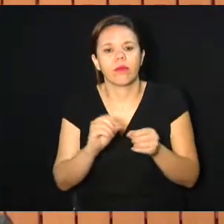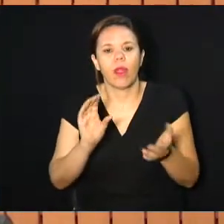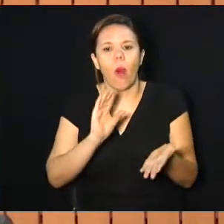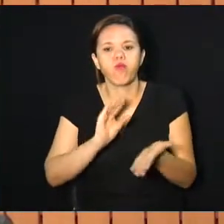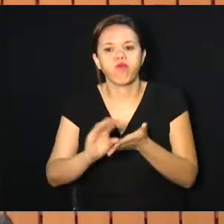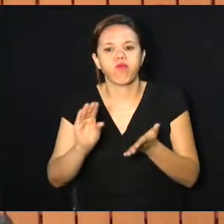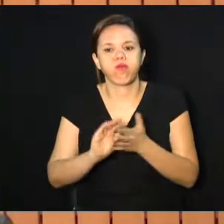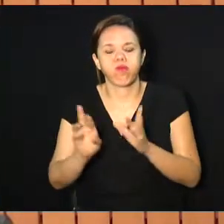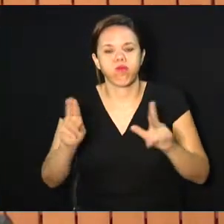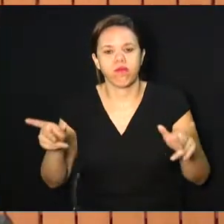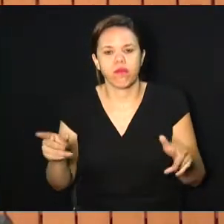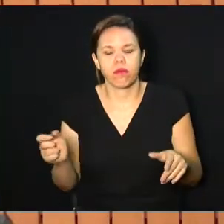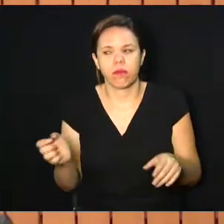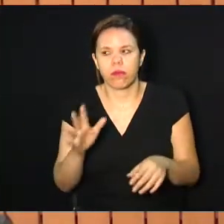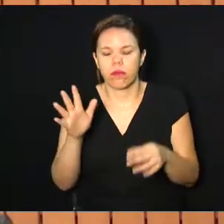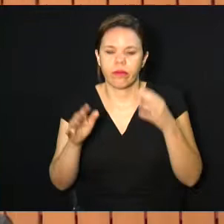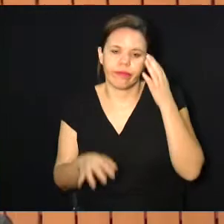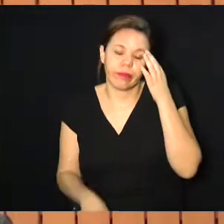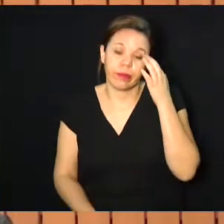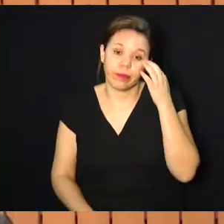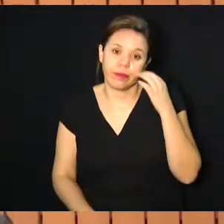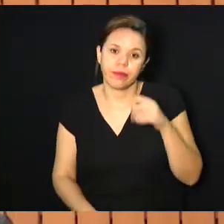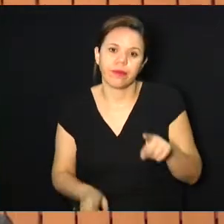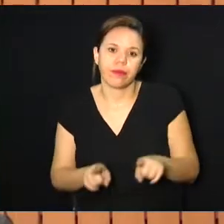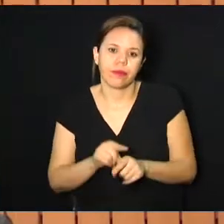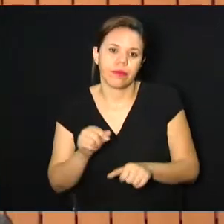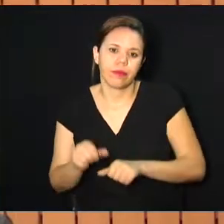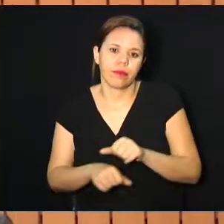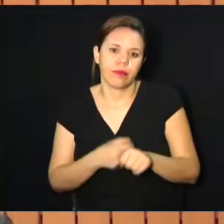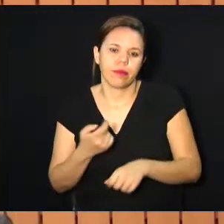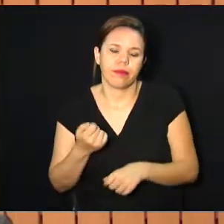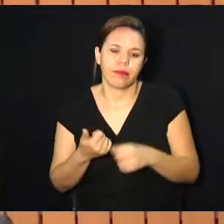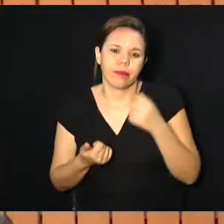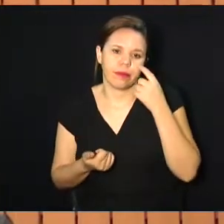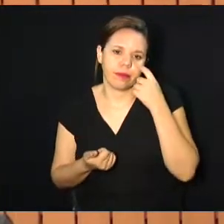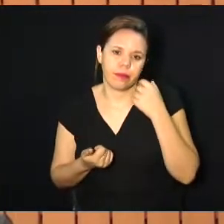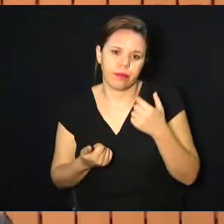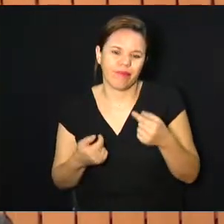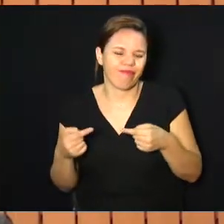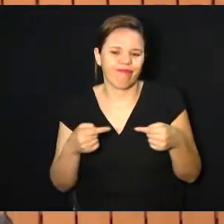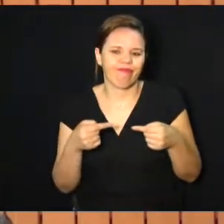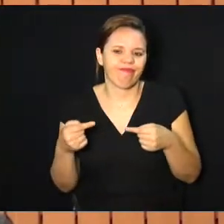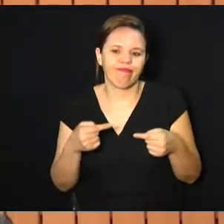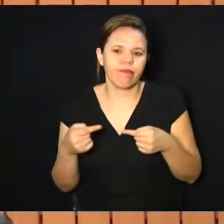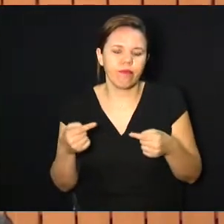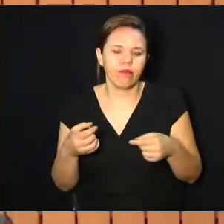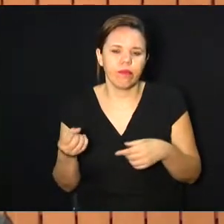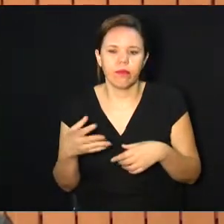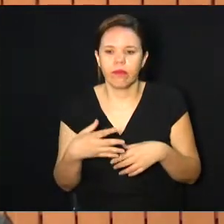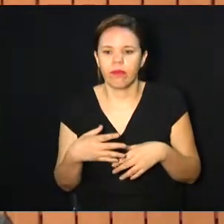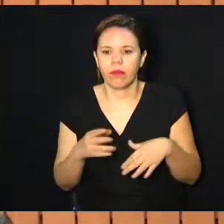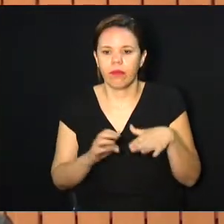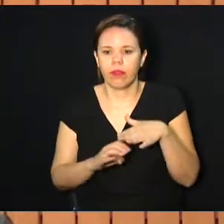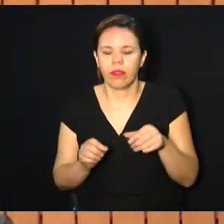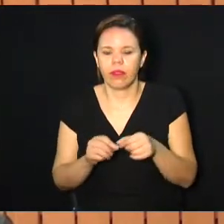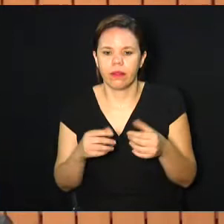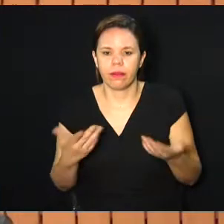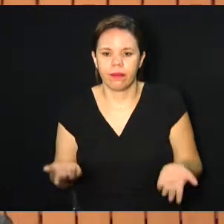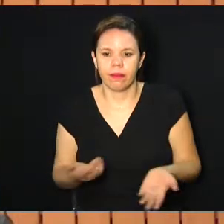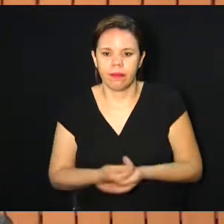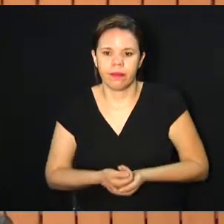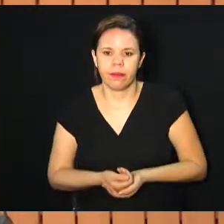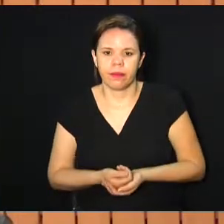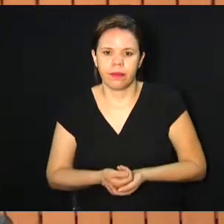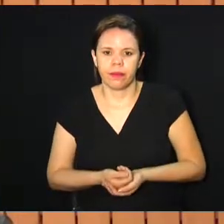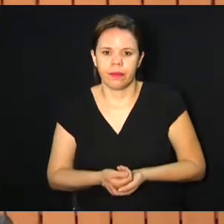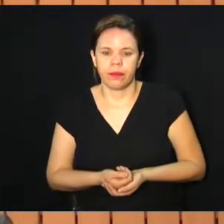muito grande e torna quase que não competitivo com os atuais operadores. E